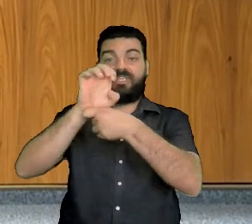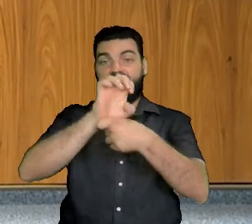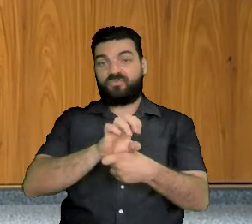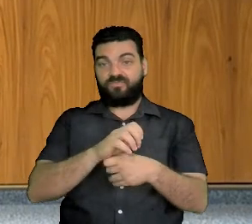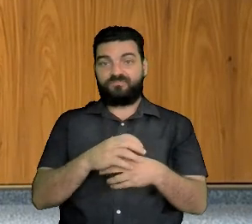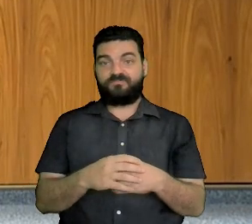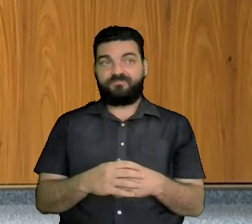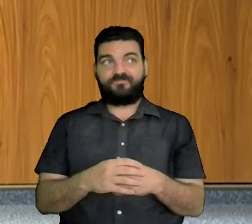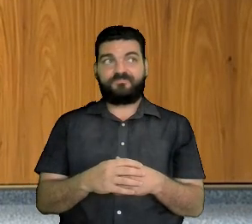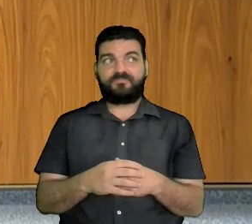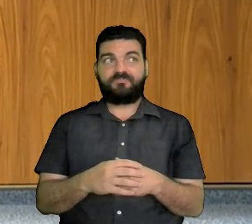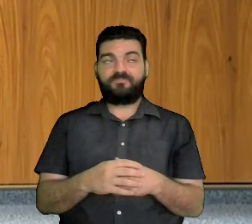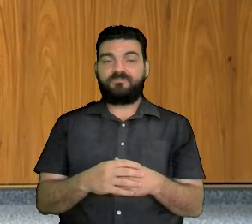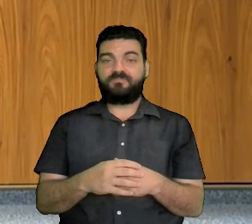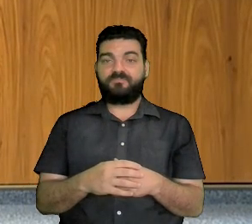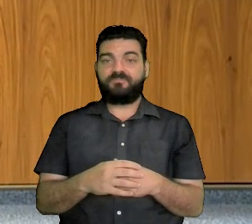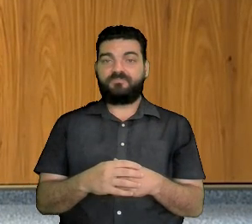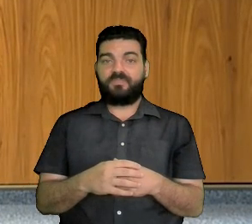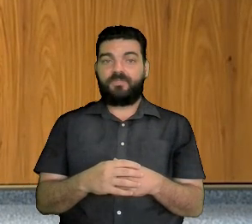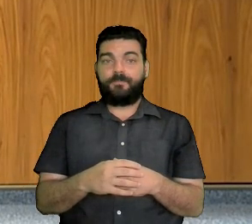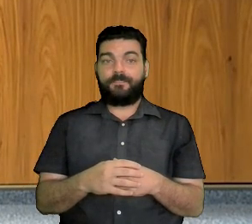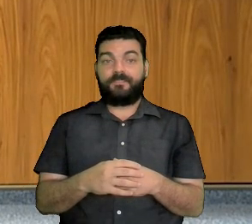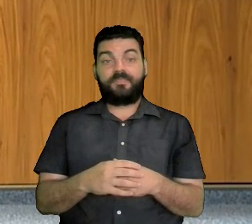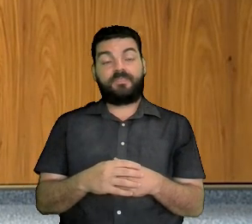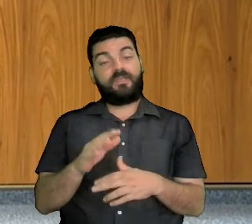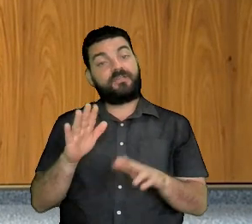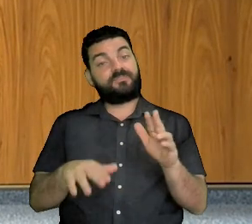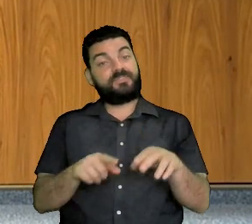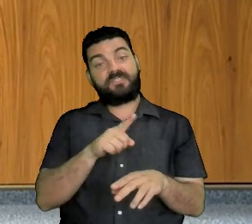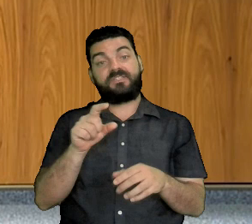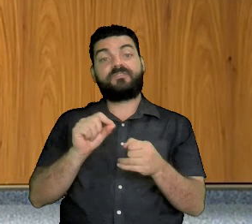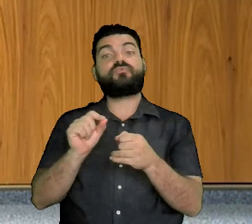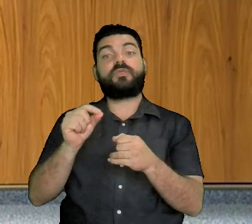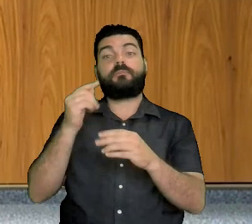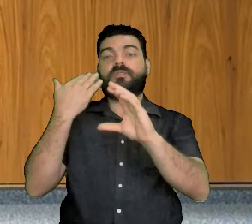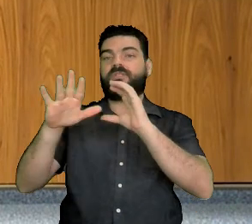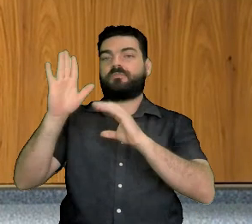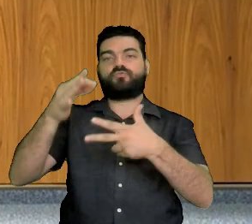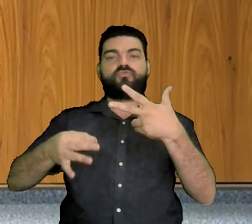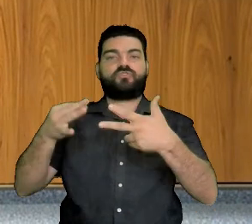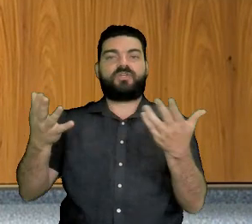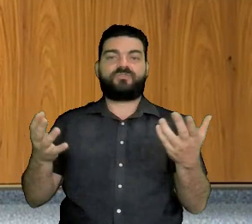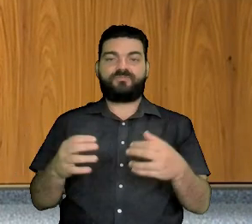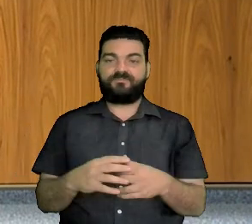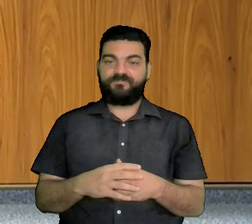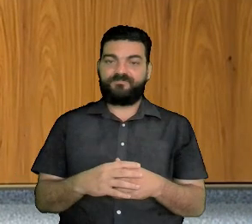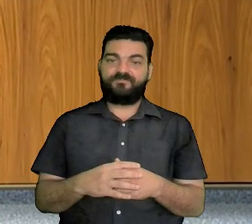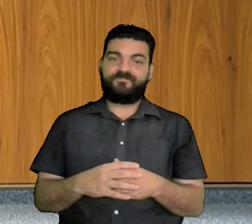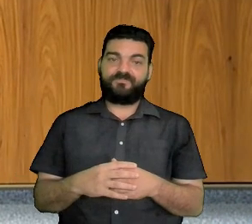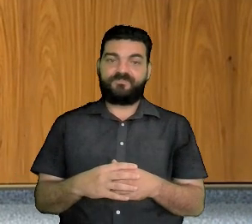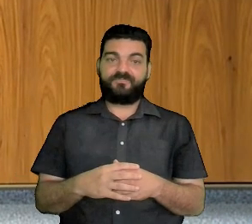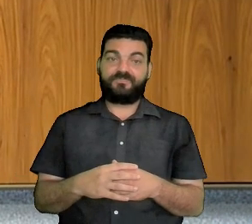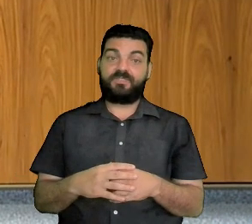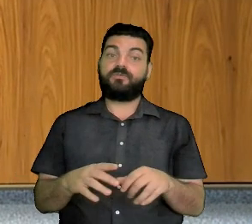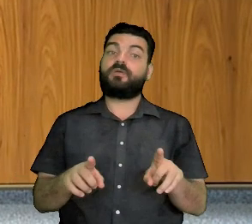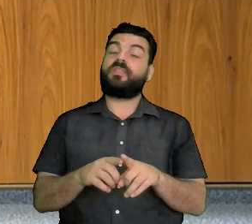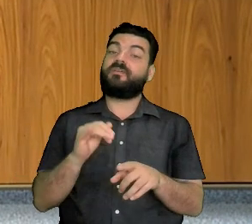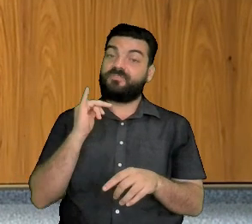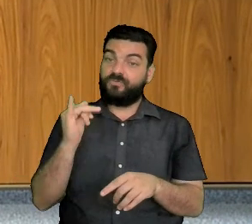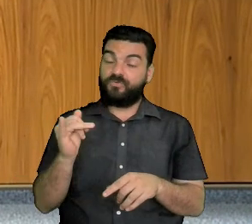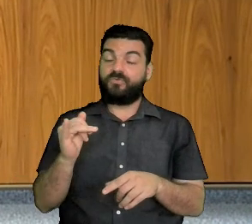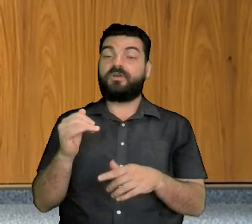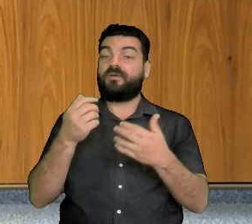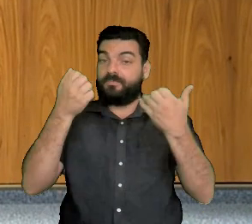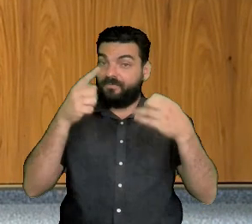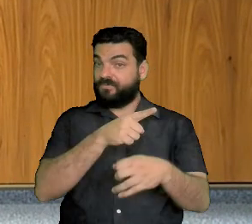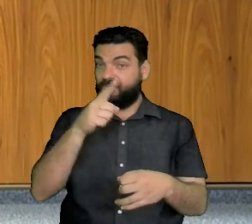Estado. E eles encaminham isso diretamente ao judiciário. Então, ela chamou a